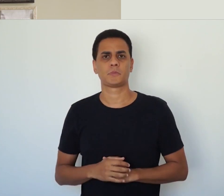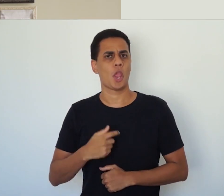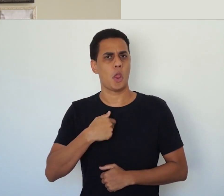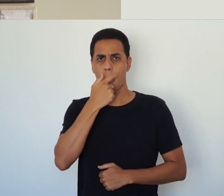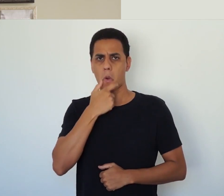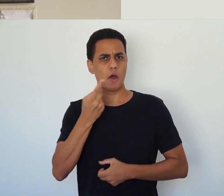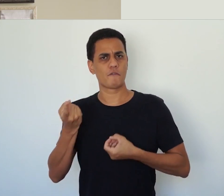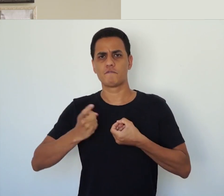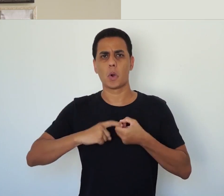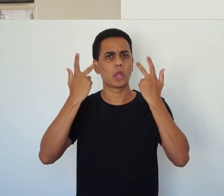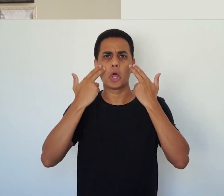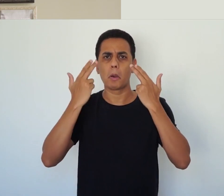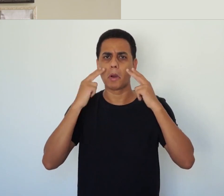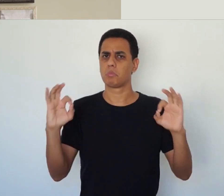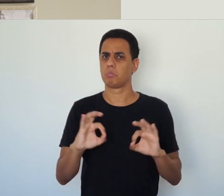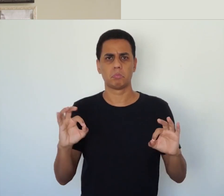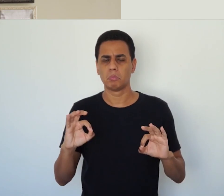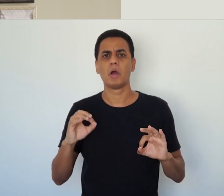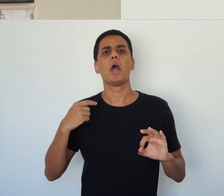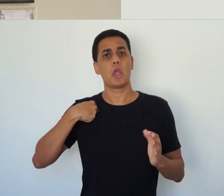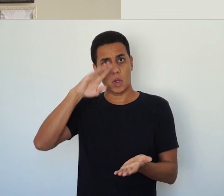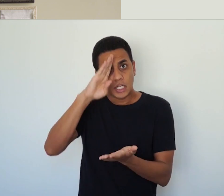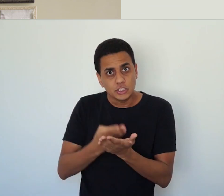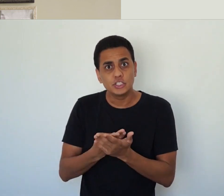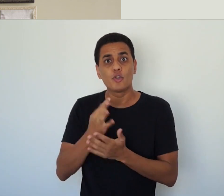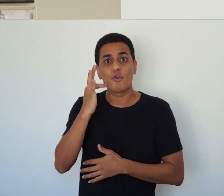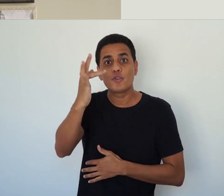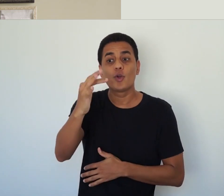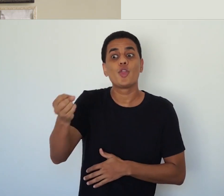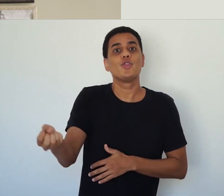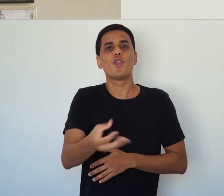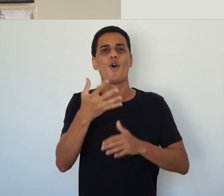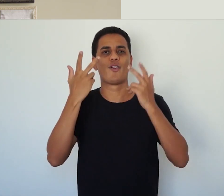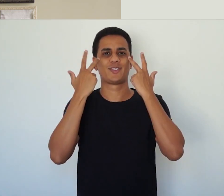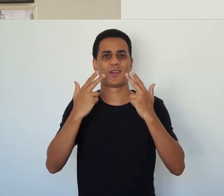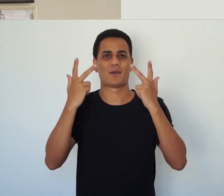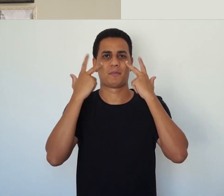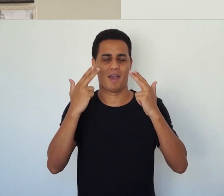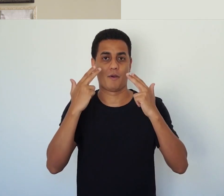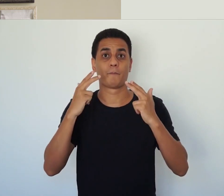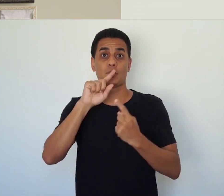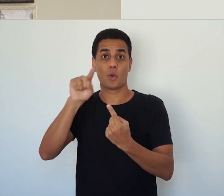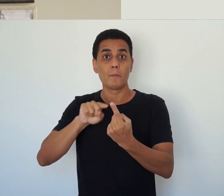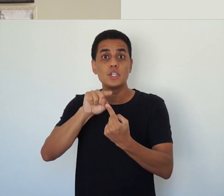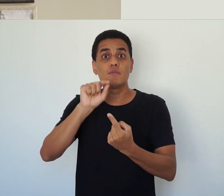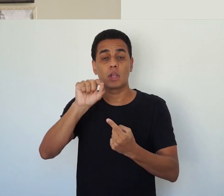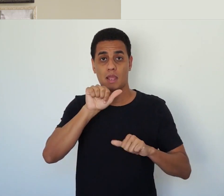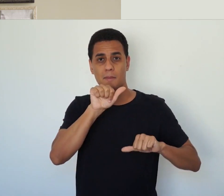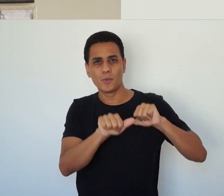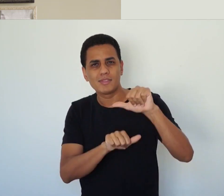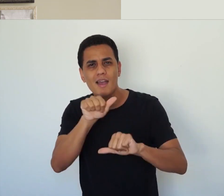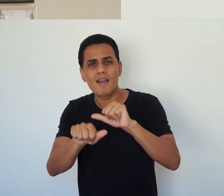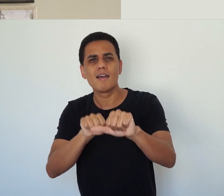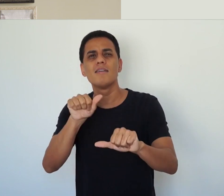vamos voltar ao normal, acho que voltaremos ou chegaremos a um novo normal. Nosso desafio é